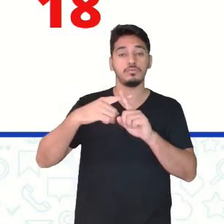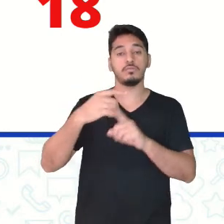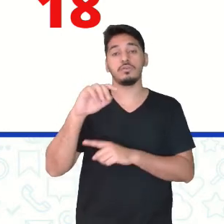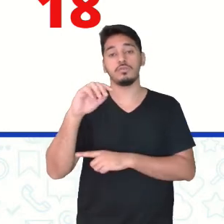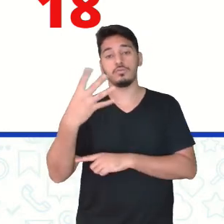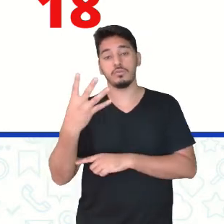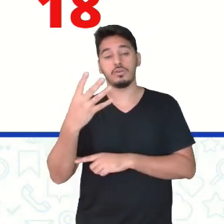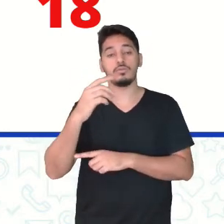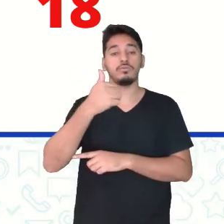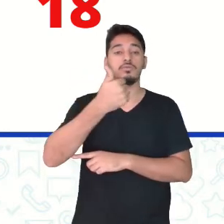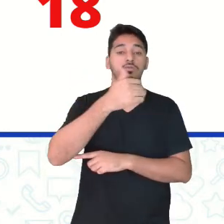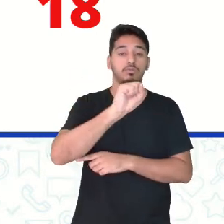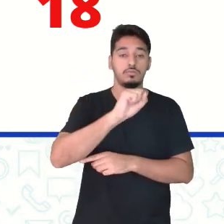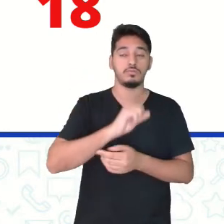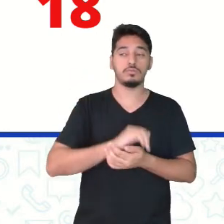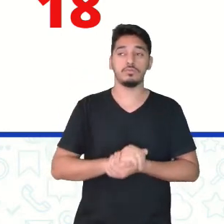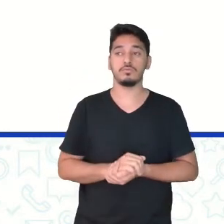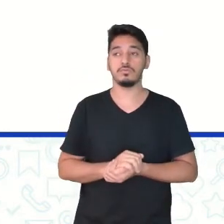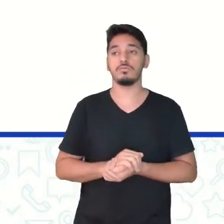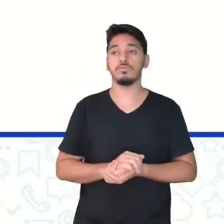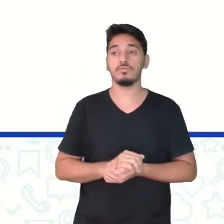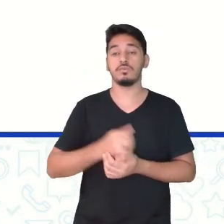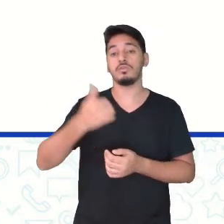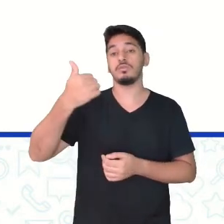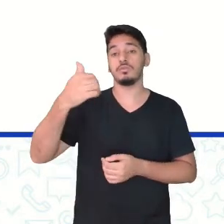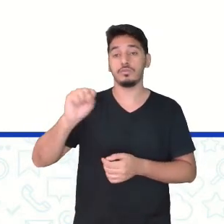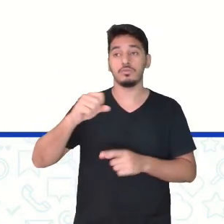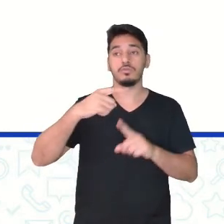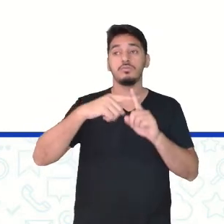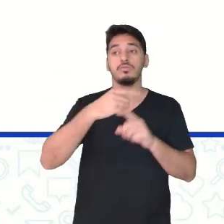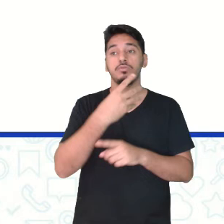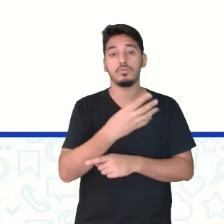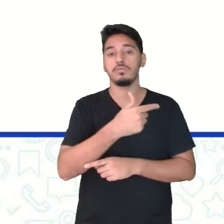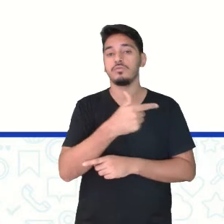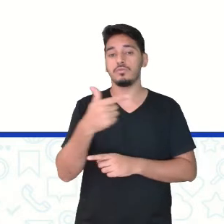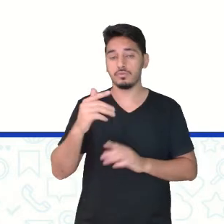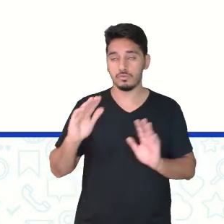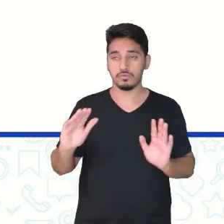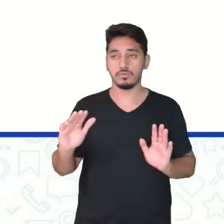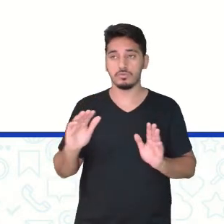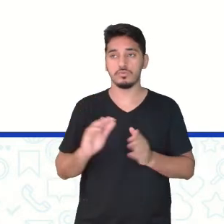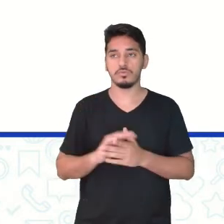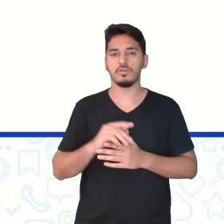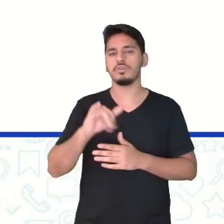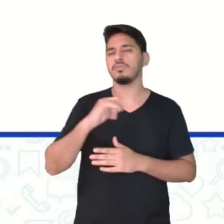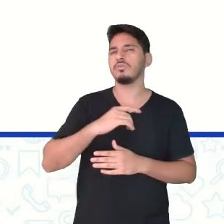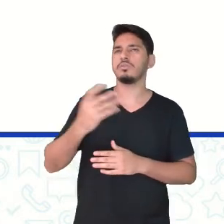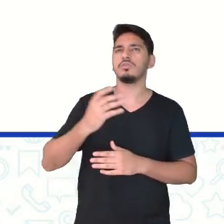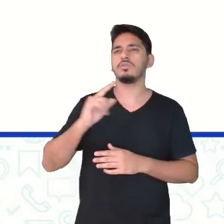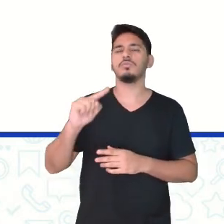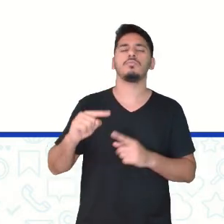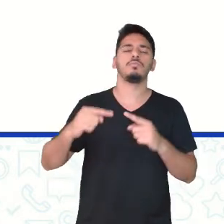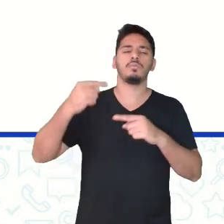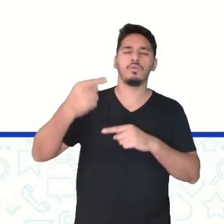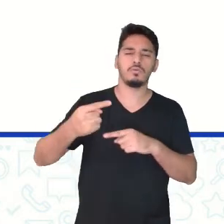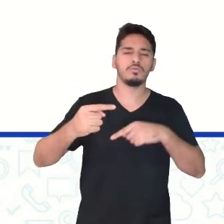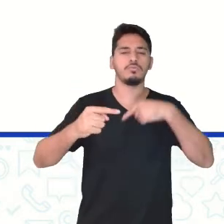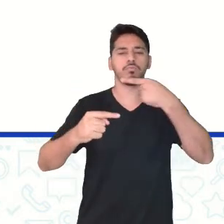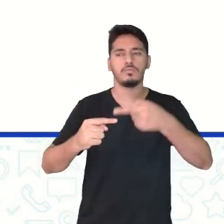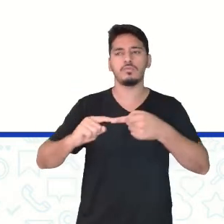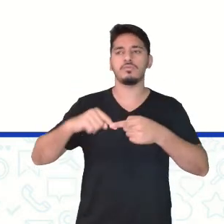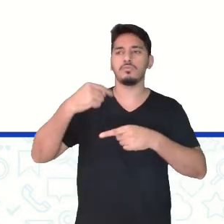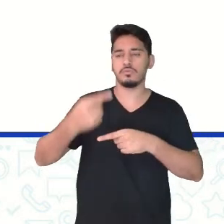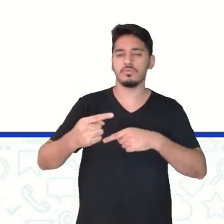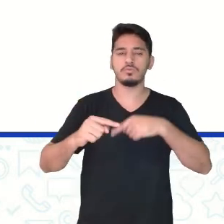mais 4, 18, e aí 18 mais 4, 22, e se eu quiser saber o próximo, seria 22